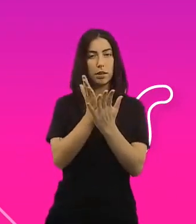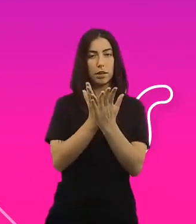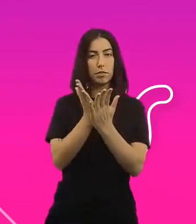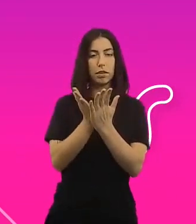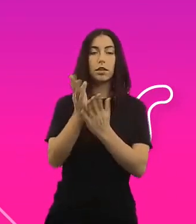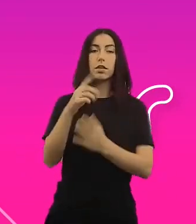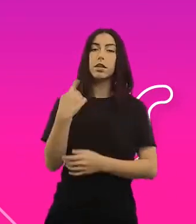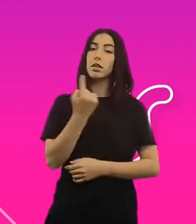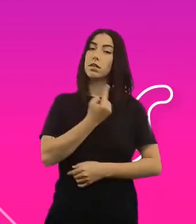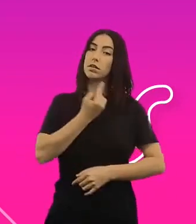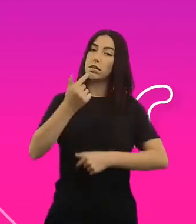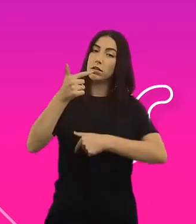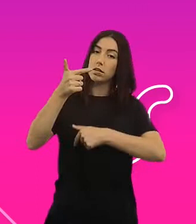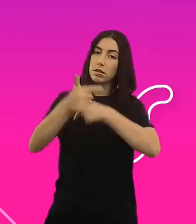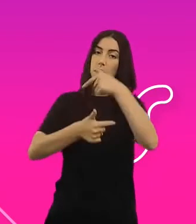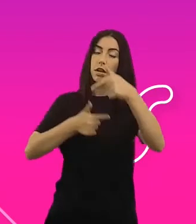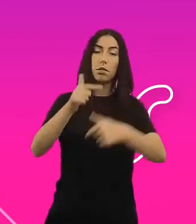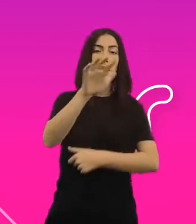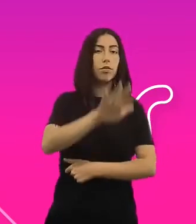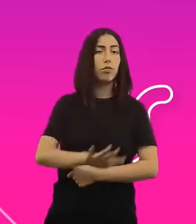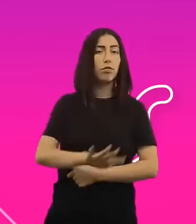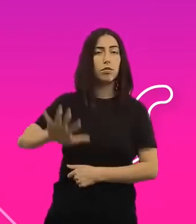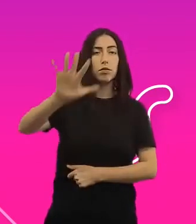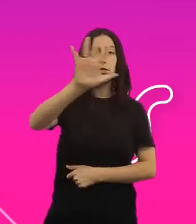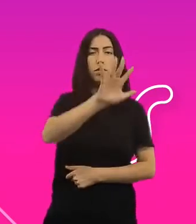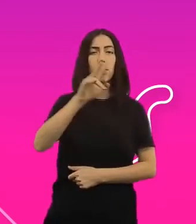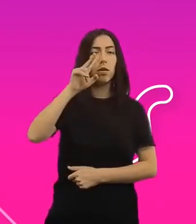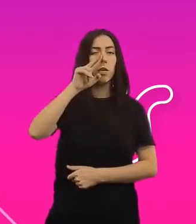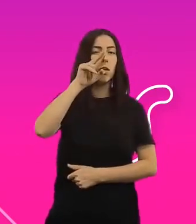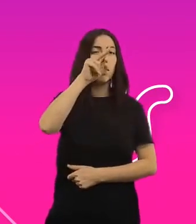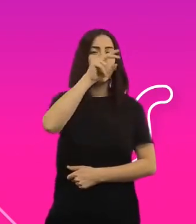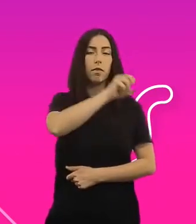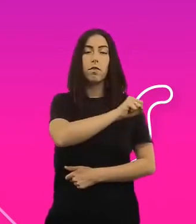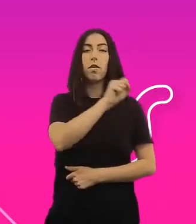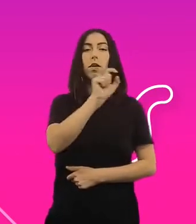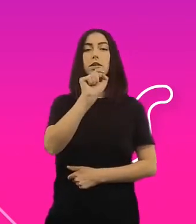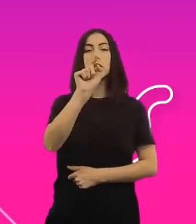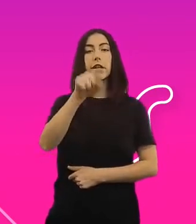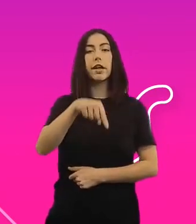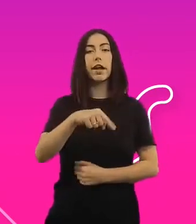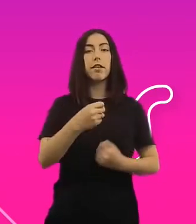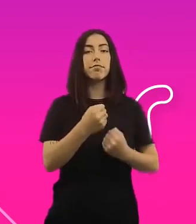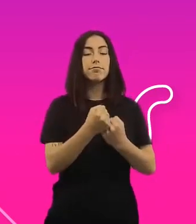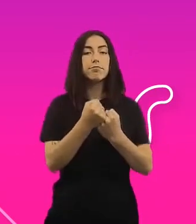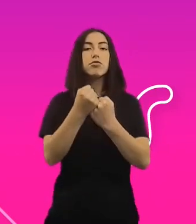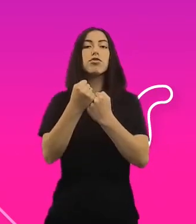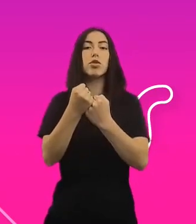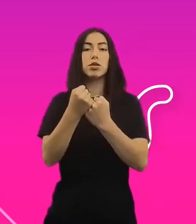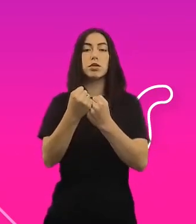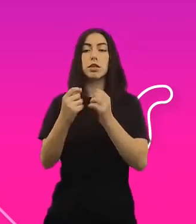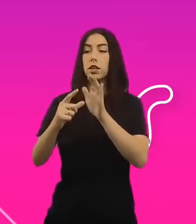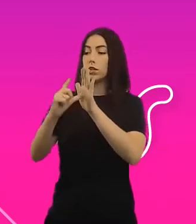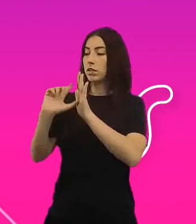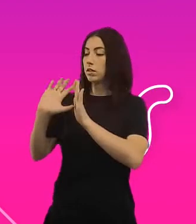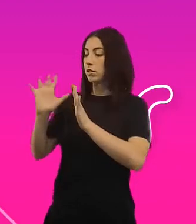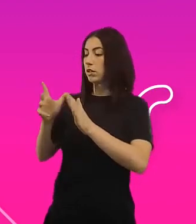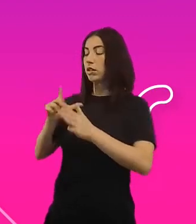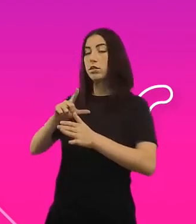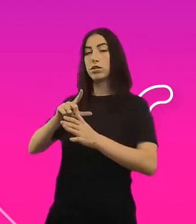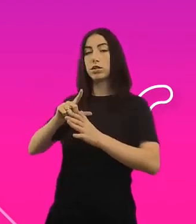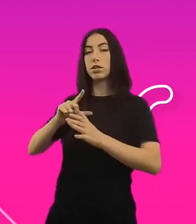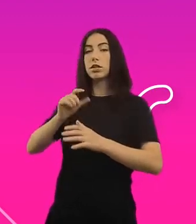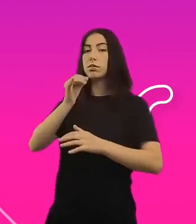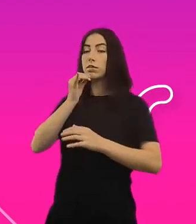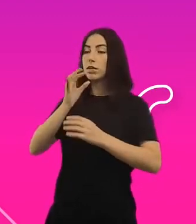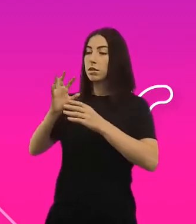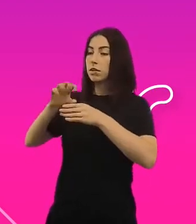muito forte com um reforço à adesão que a ENGIE já tem, né, na ONU Mulheres, e